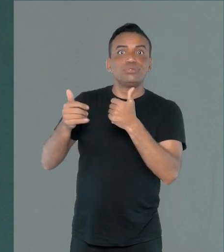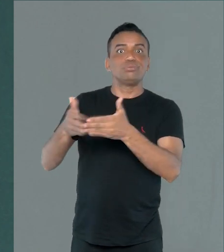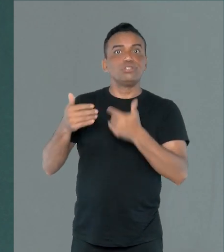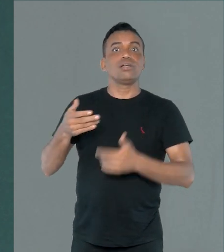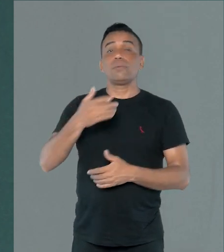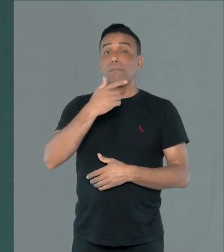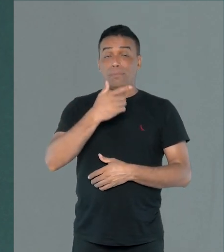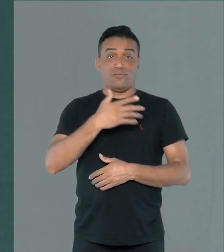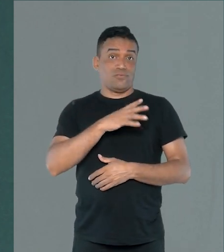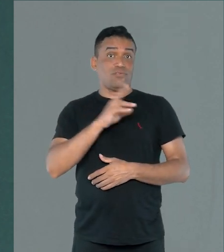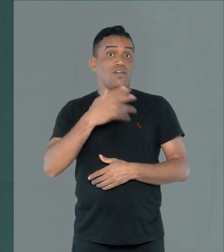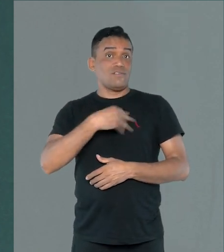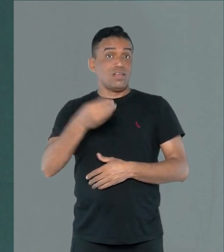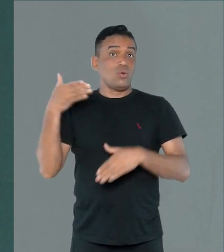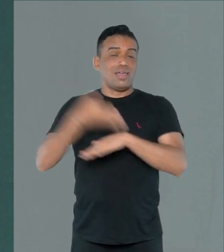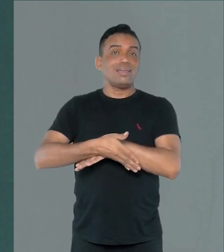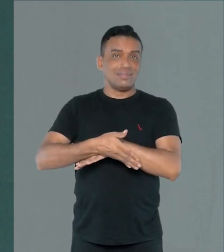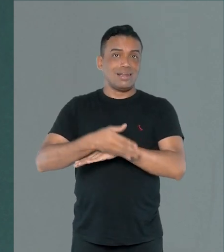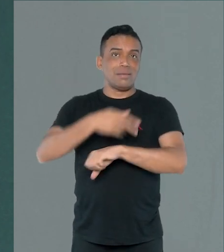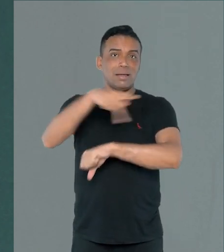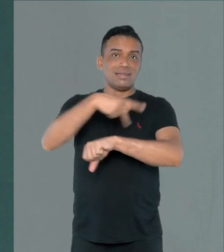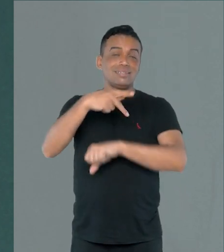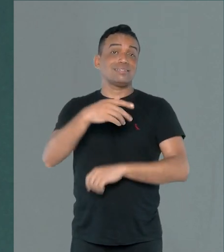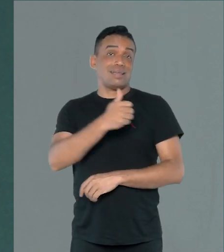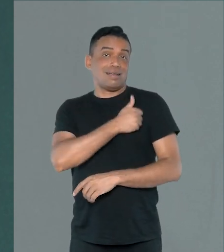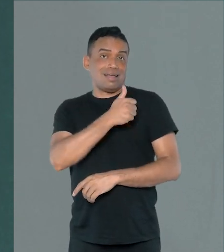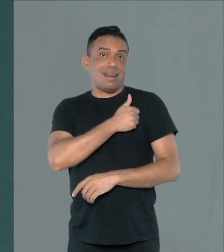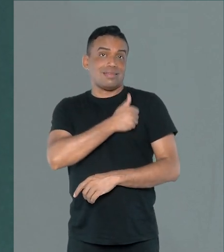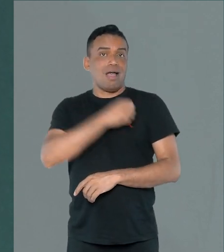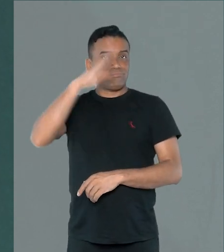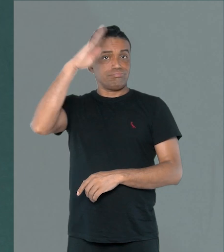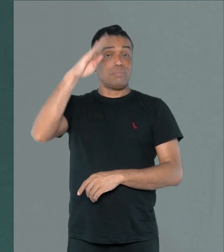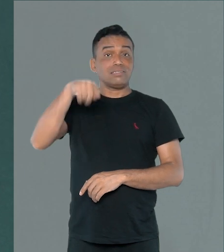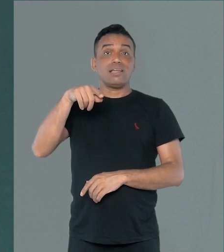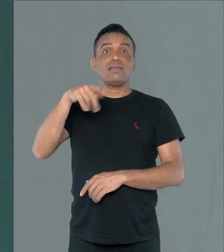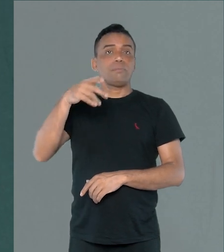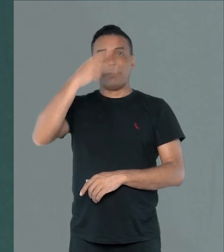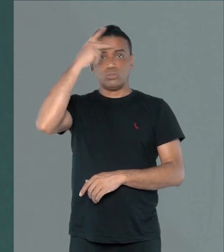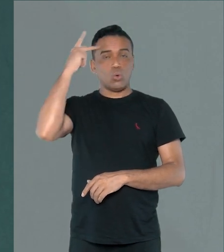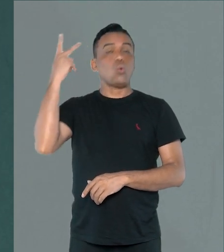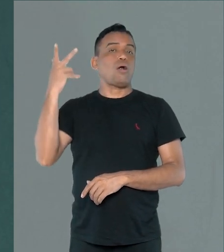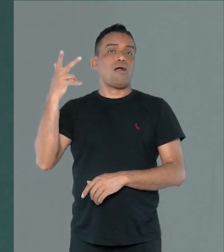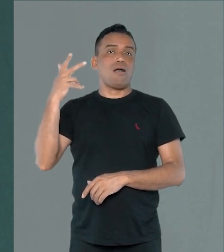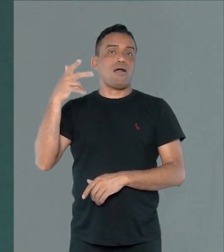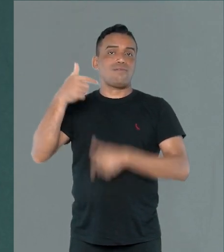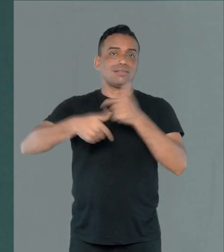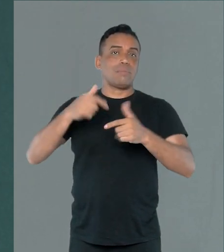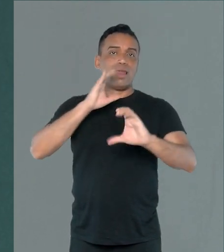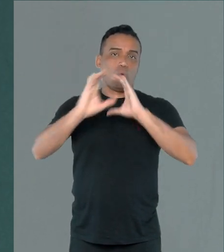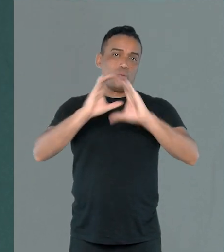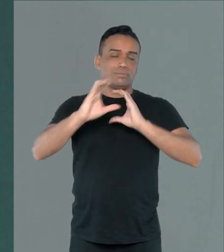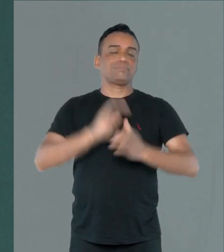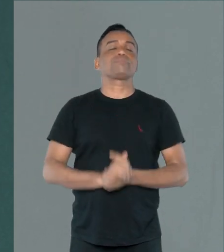batalhão canadense e vão servir como oficiais de comunicação. O Luís, que